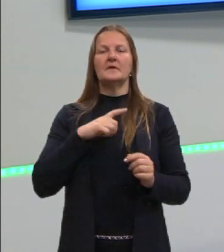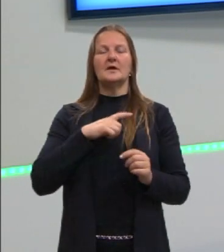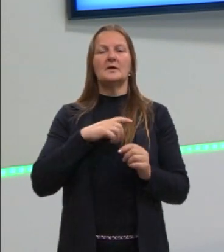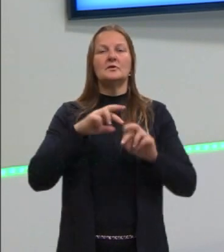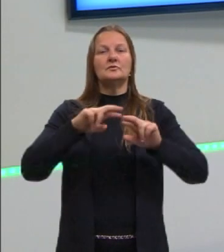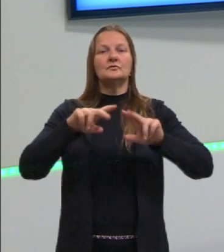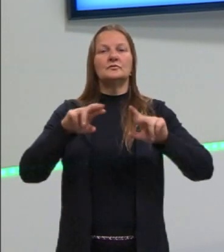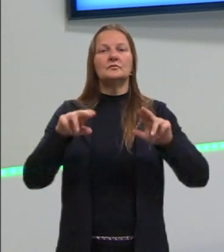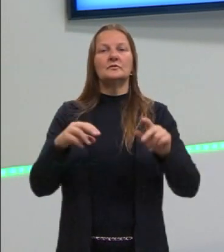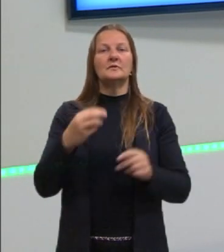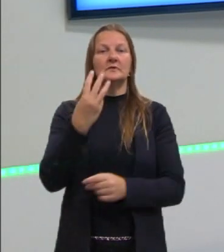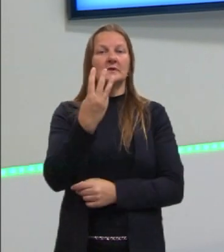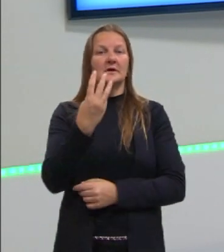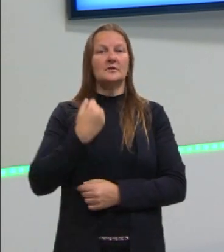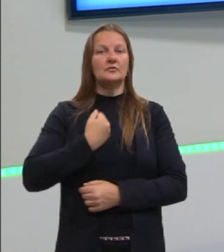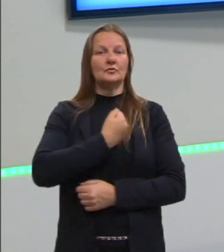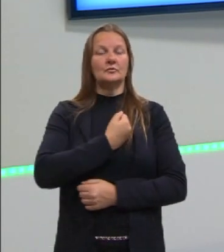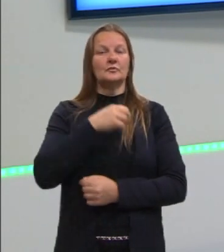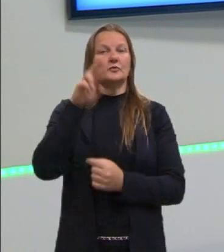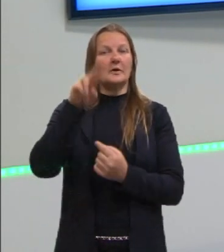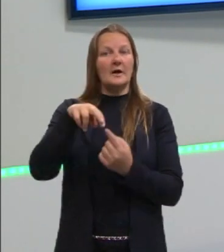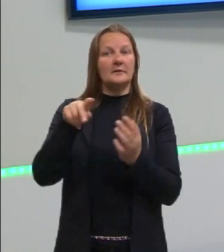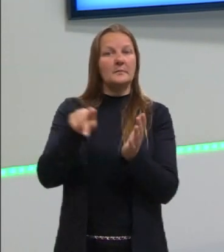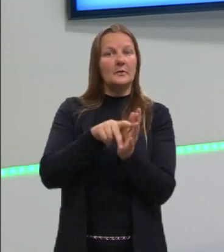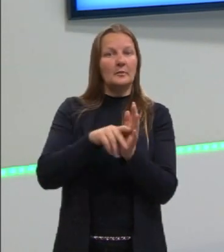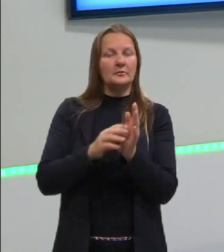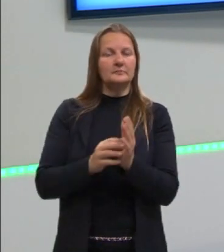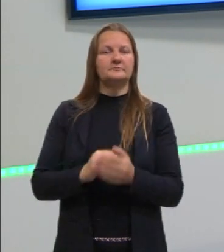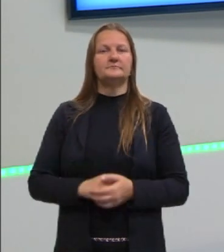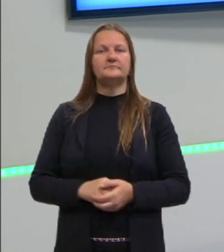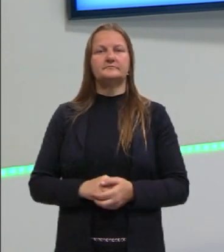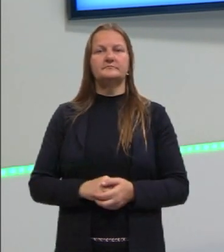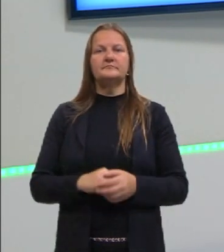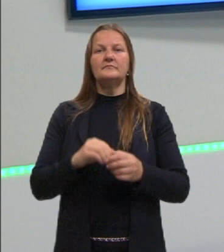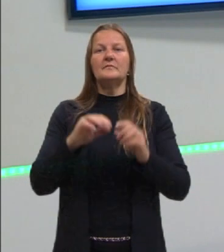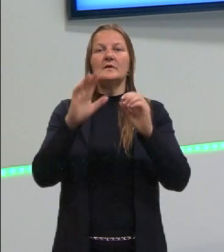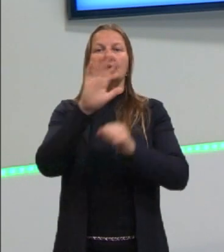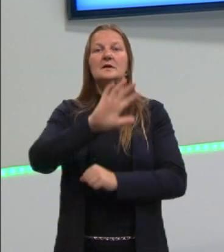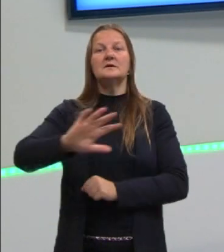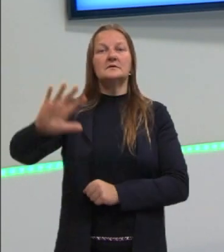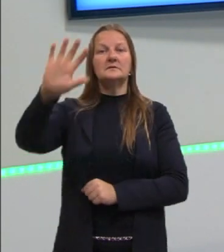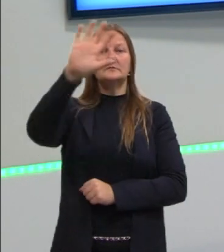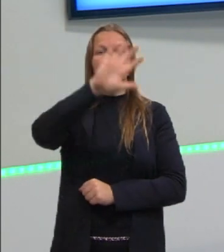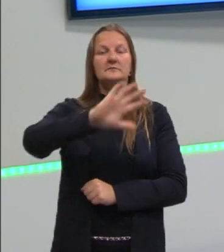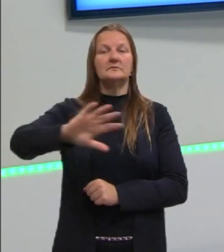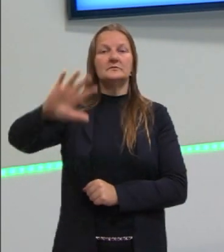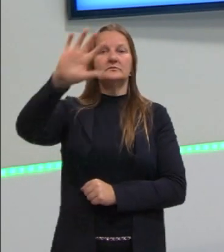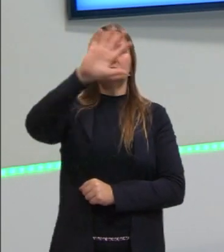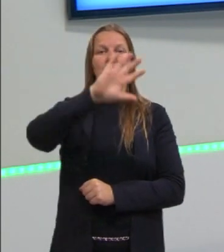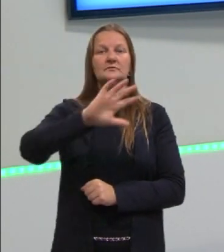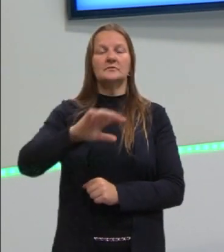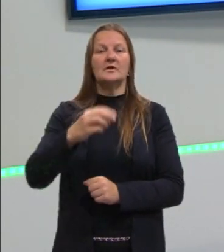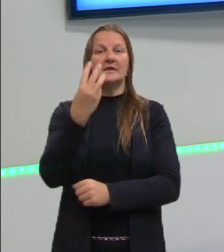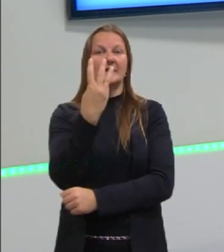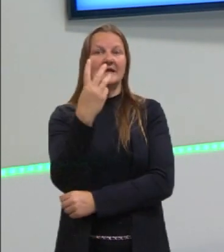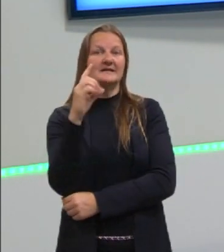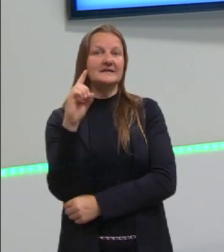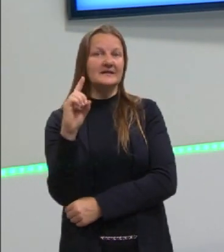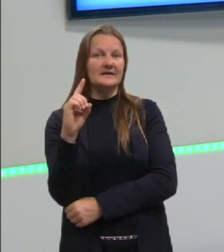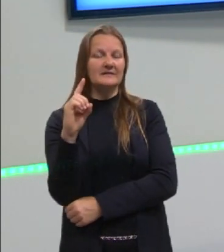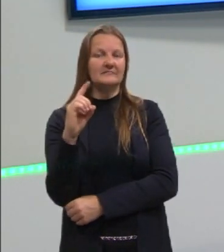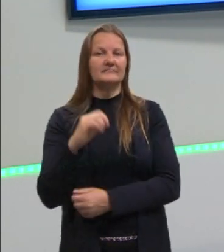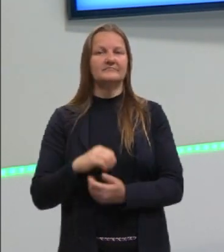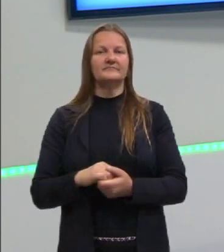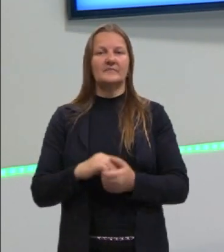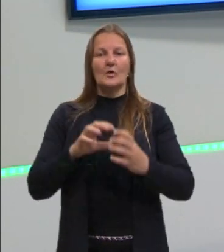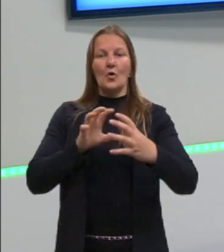de três números reais. Quando nós falamos em espaço, remete, então, às figuras tridimensionais, né? Elas